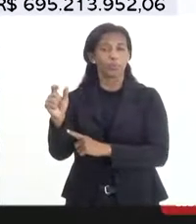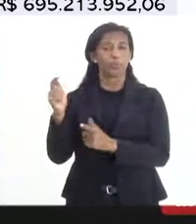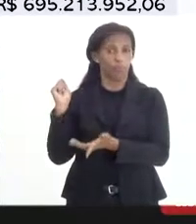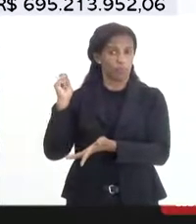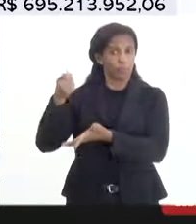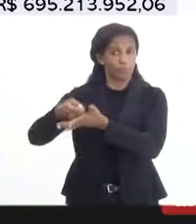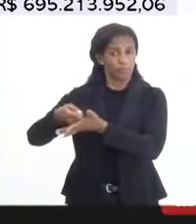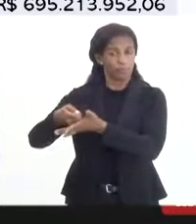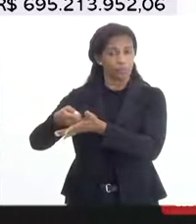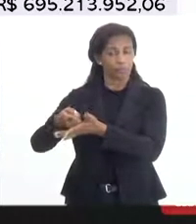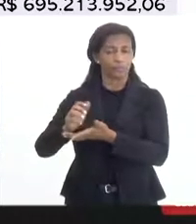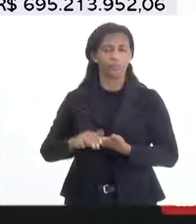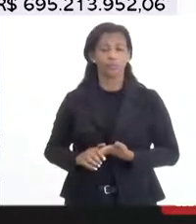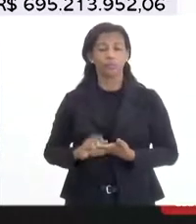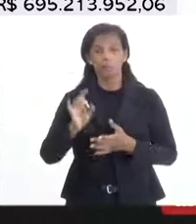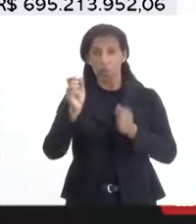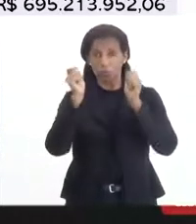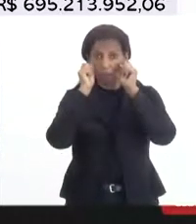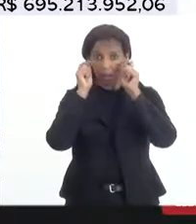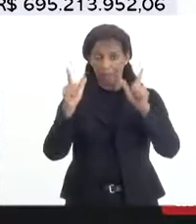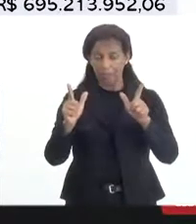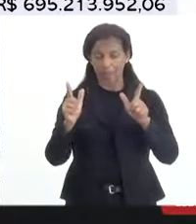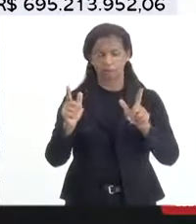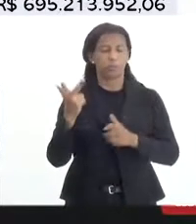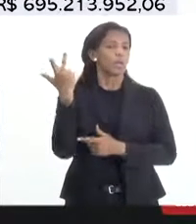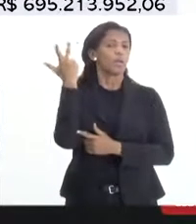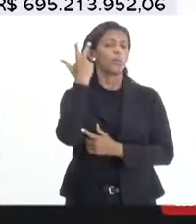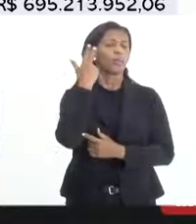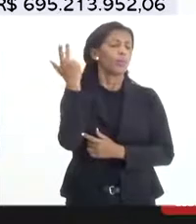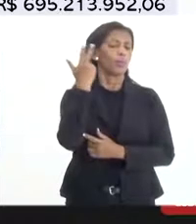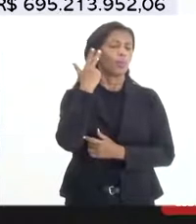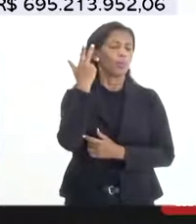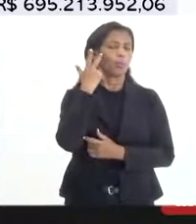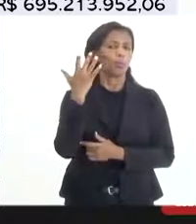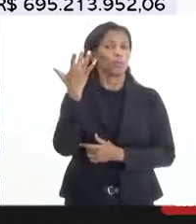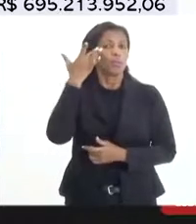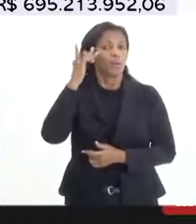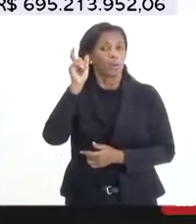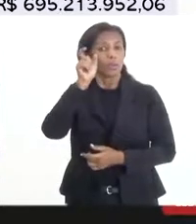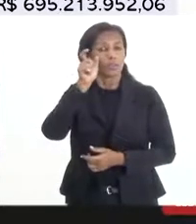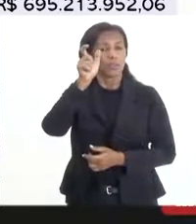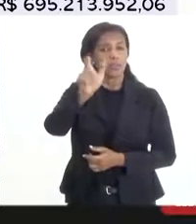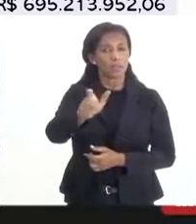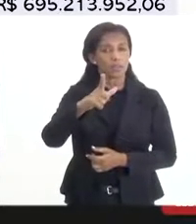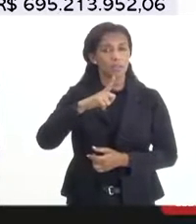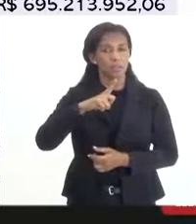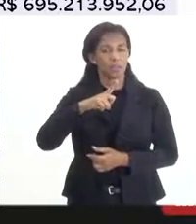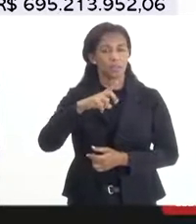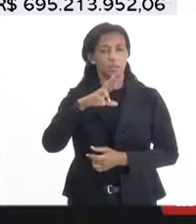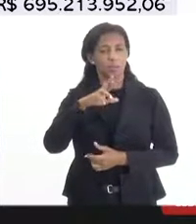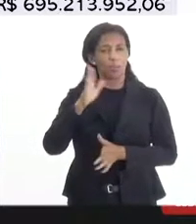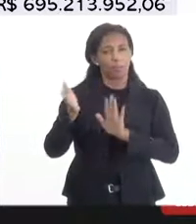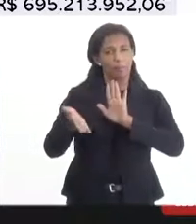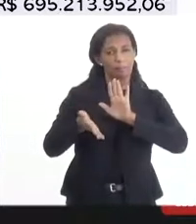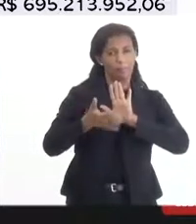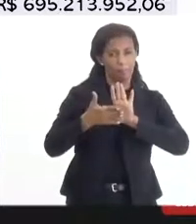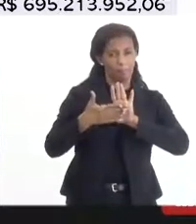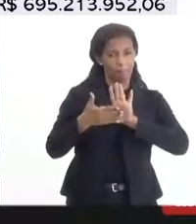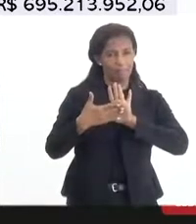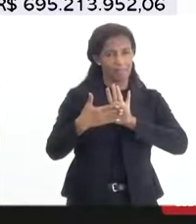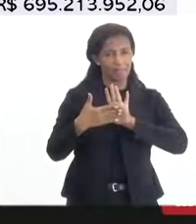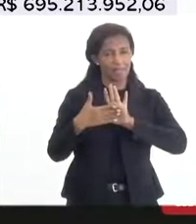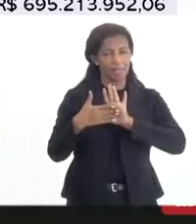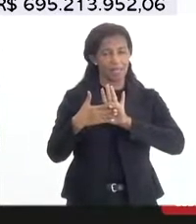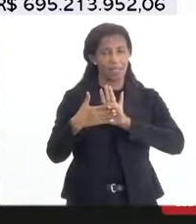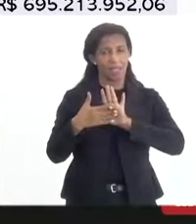quitações. Só alertando aqui os senhores deputados, é muito comum... E aí eu acho que é interessante assim, ter uma decisão, um parecer vinculante no âmbito